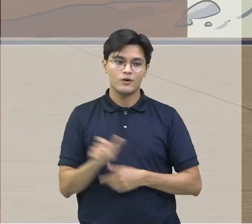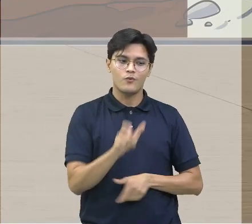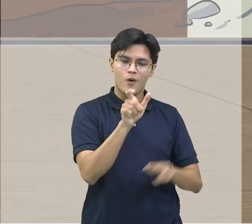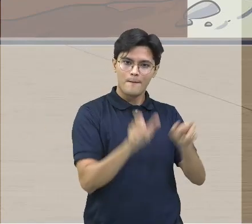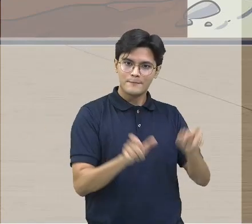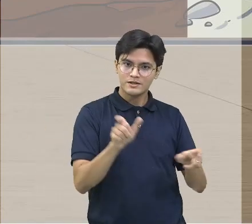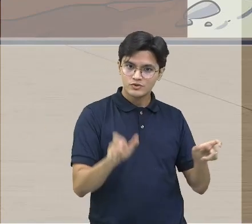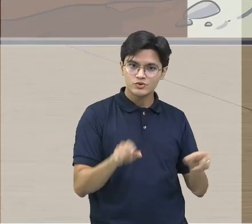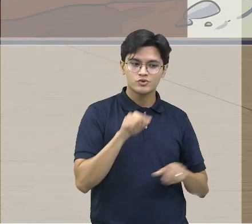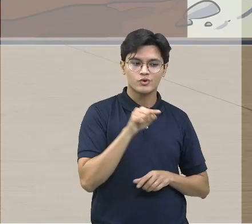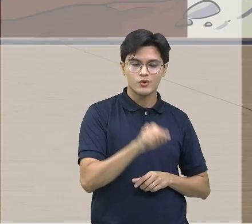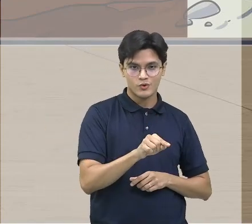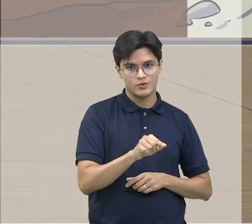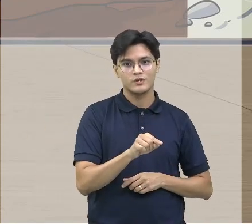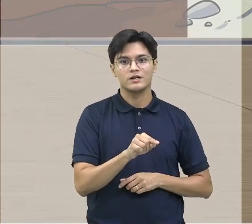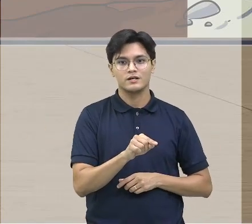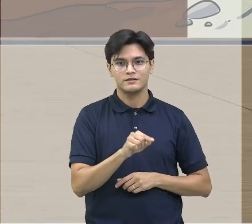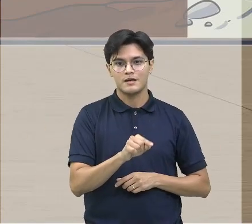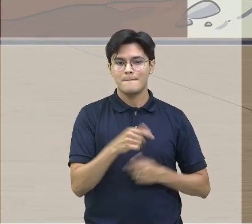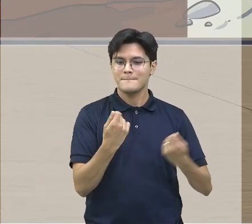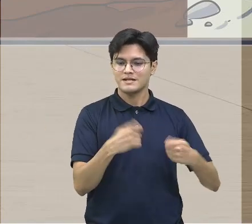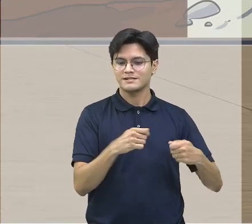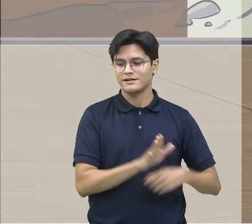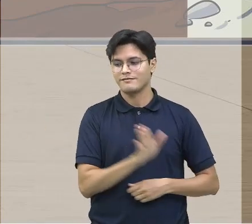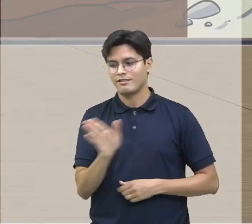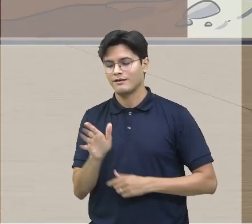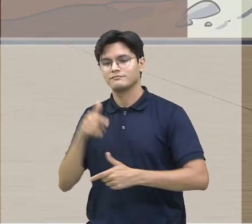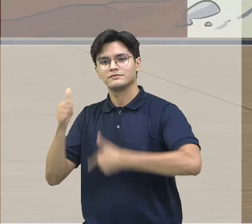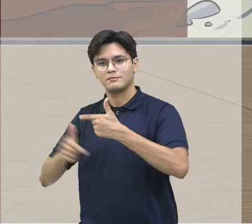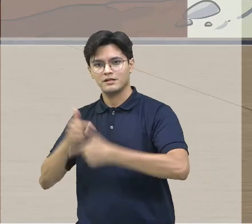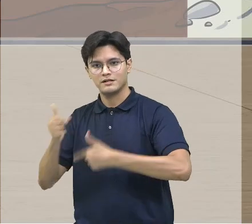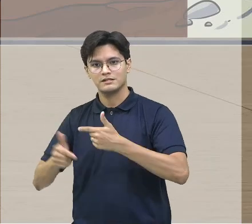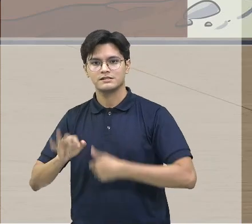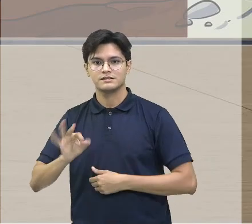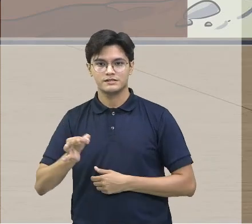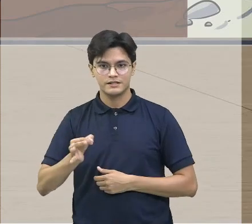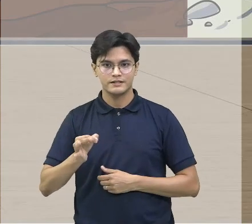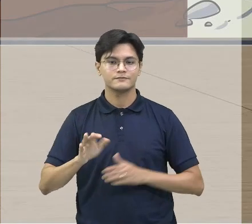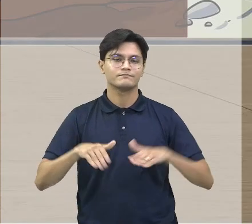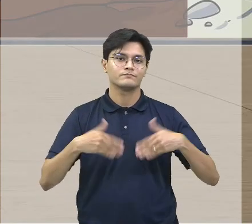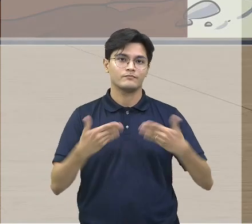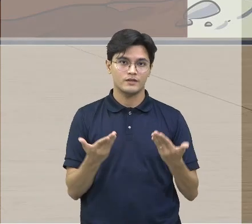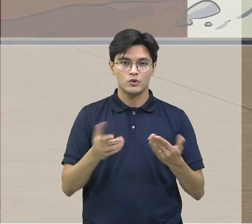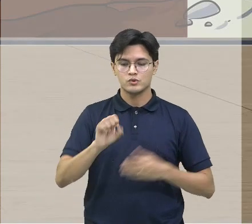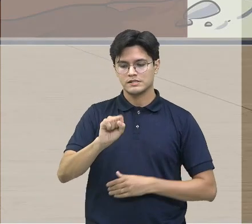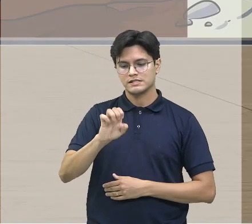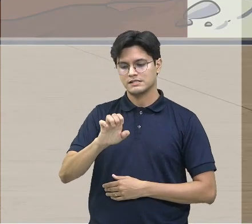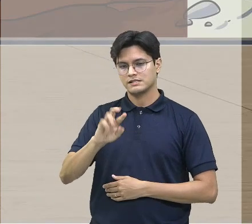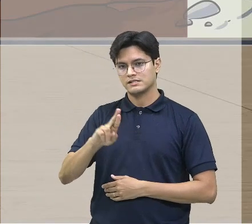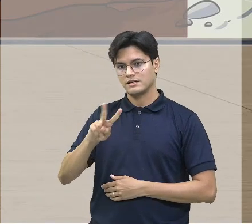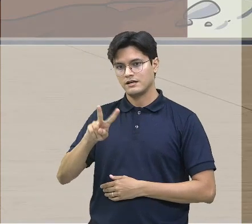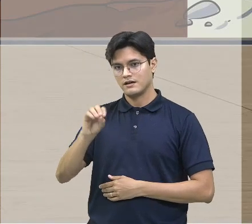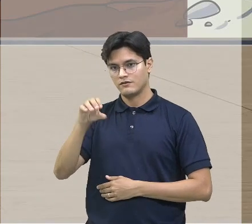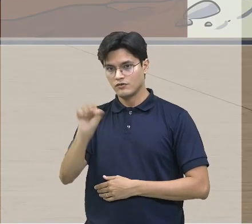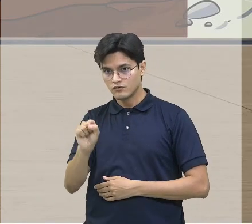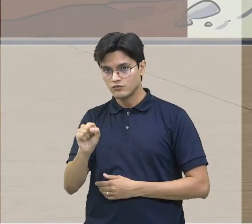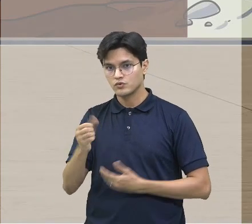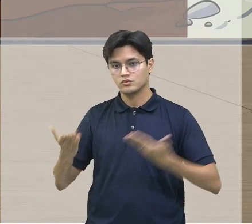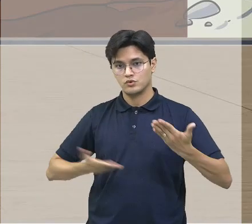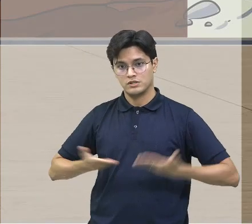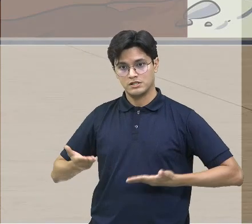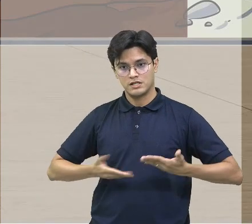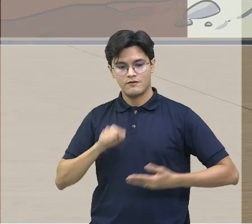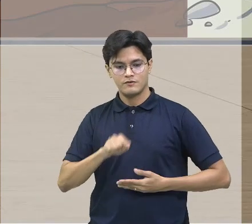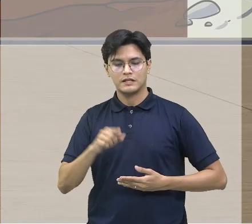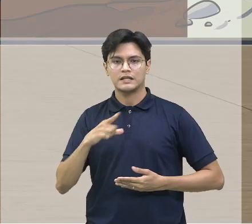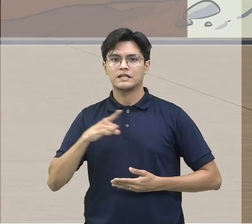por obrigações, ou melhor, o servo está ligado por obrigações que ele tem que cumprir para aquele senhor, aquele dono dos recursos